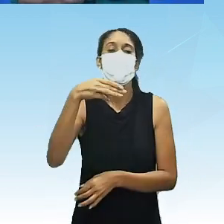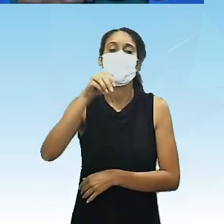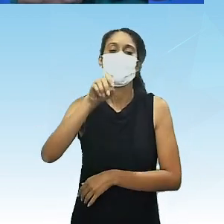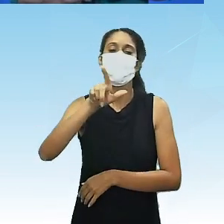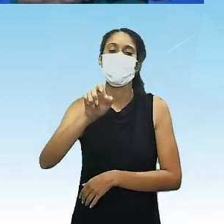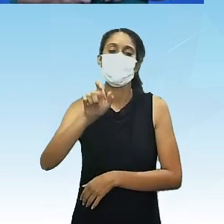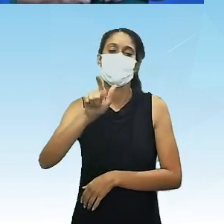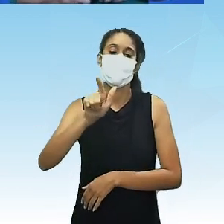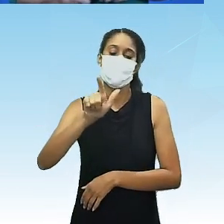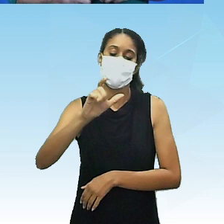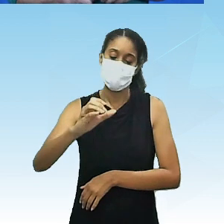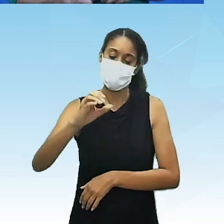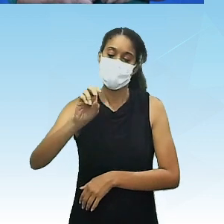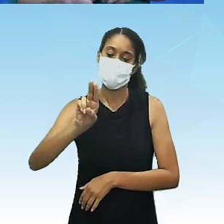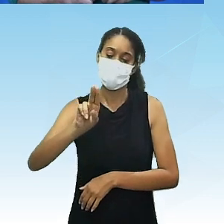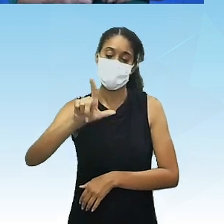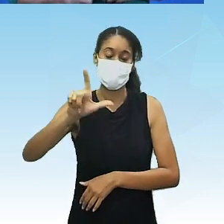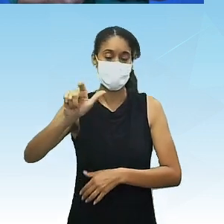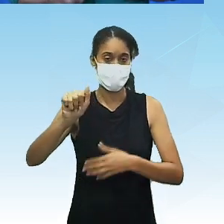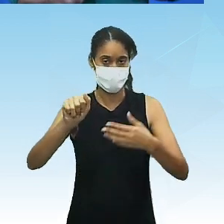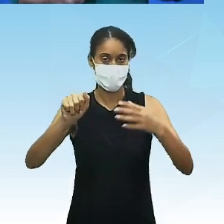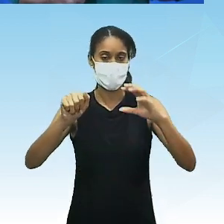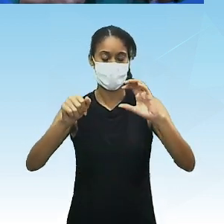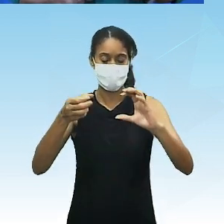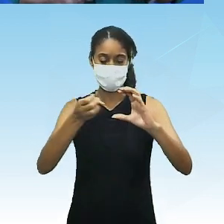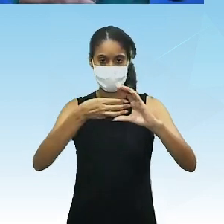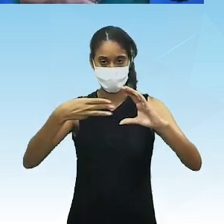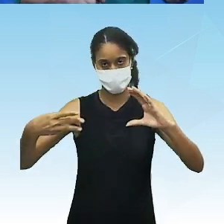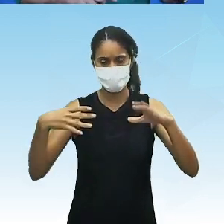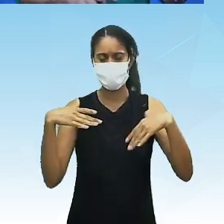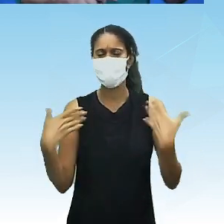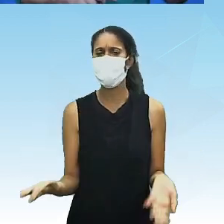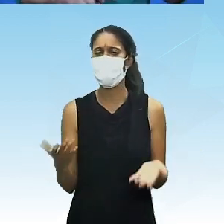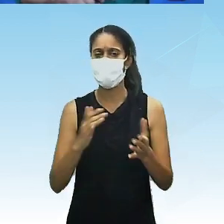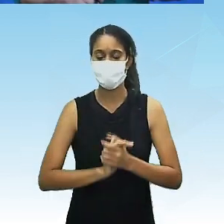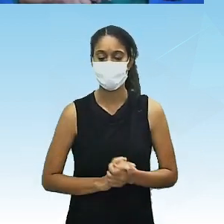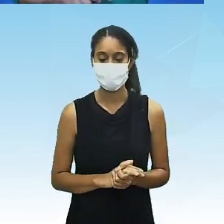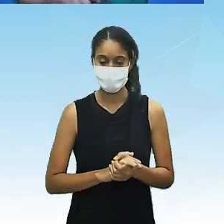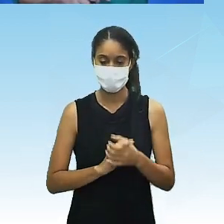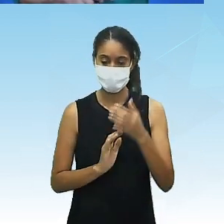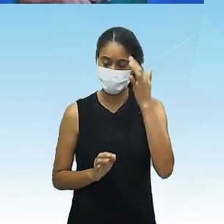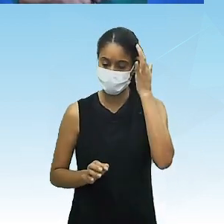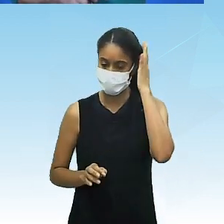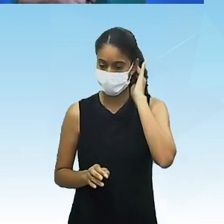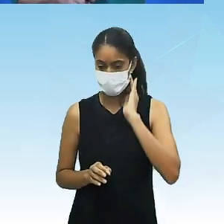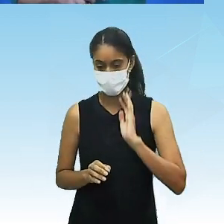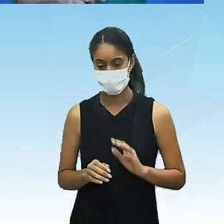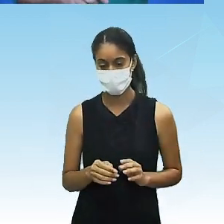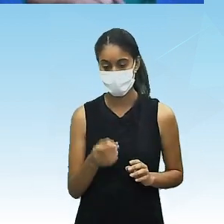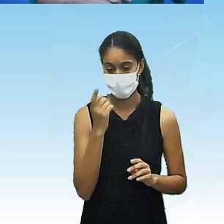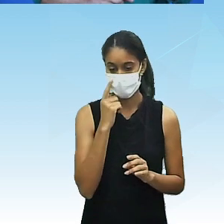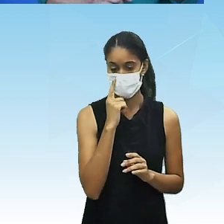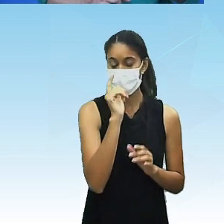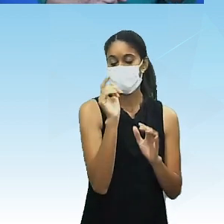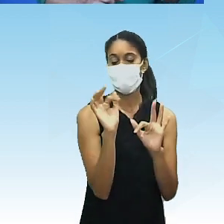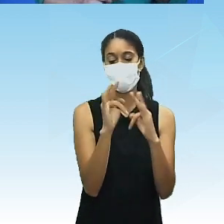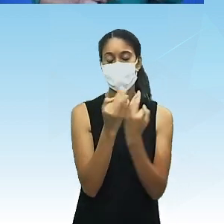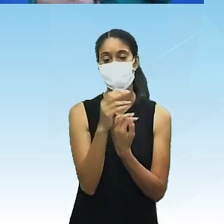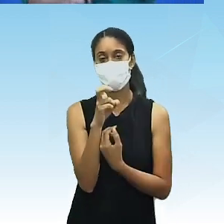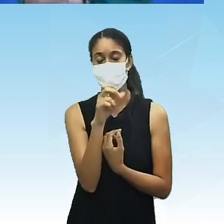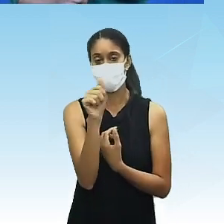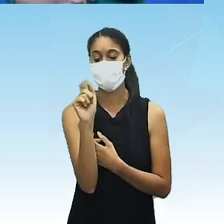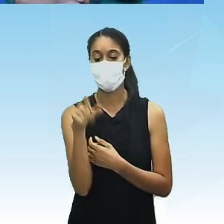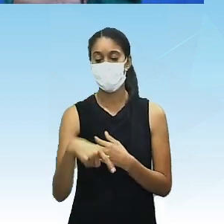elementos só 2 elementos lá, então normalmente o elemento da família 5A for o da direita, ou seja, o